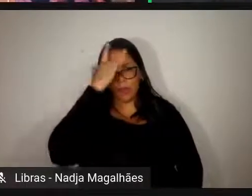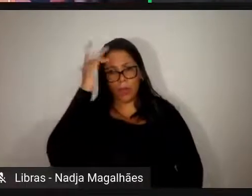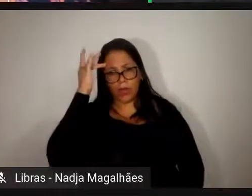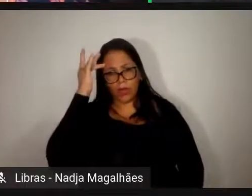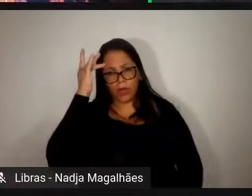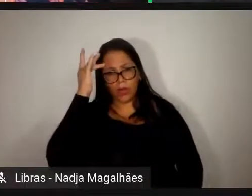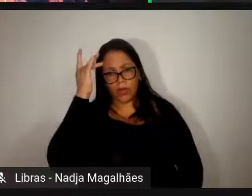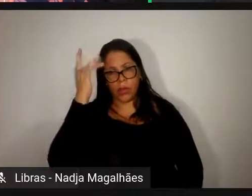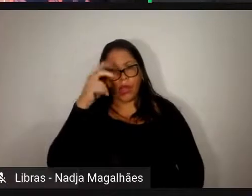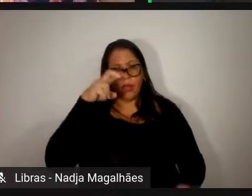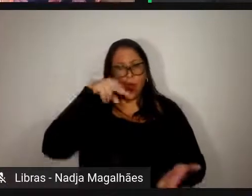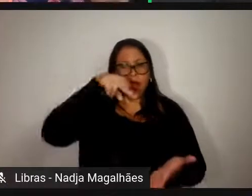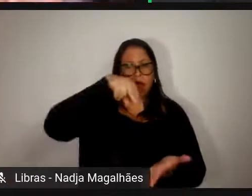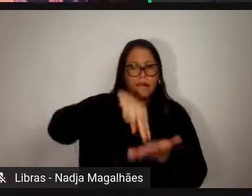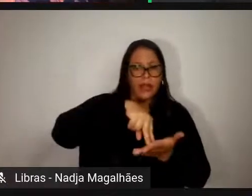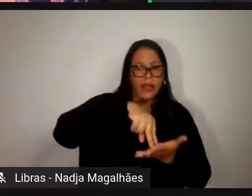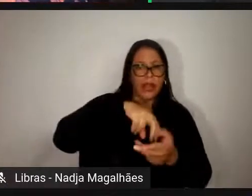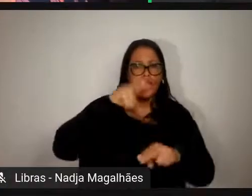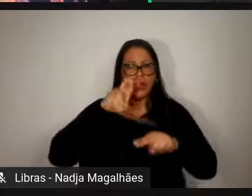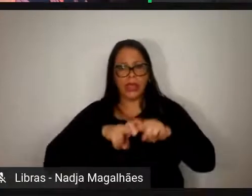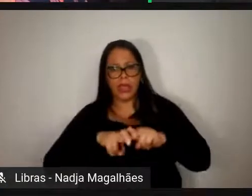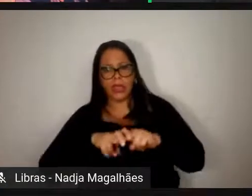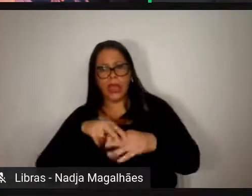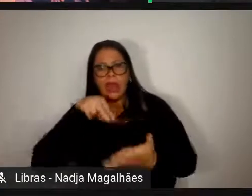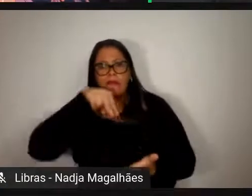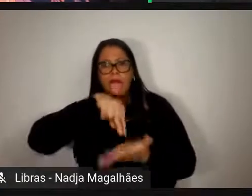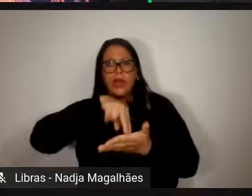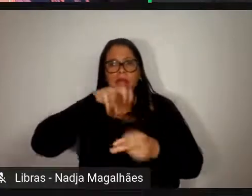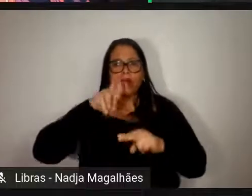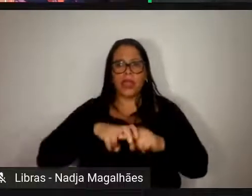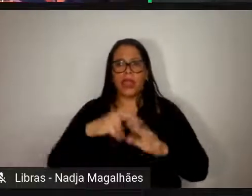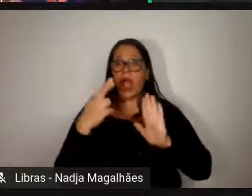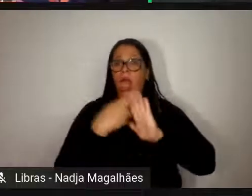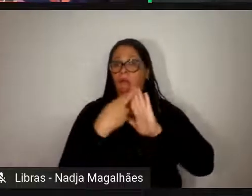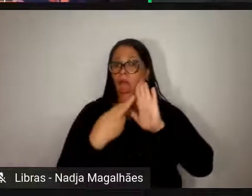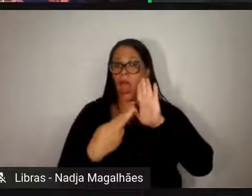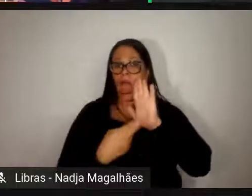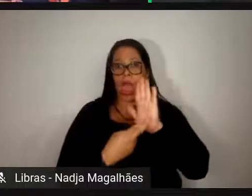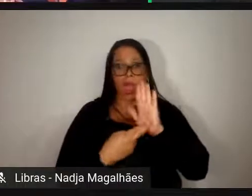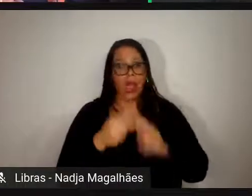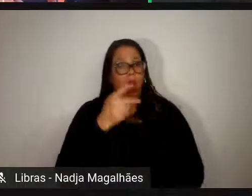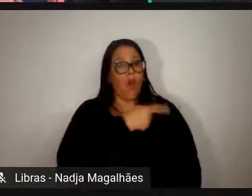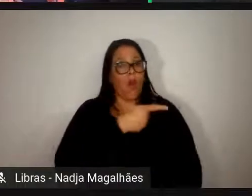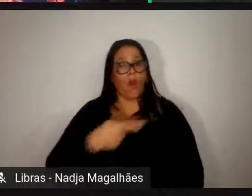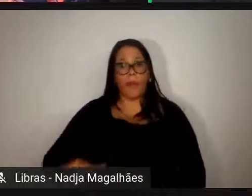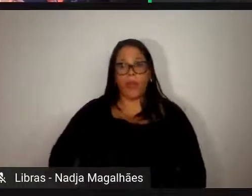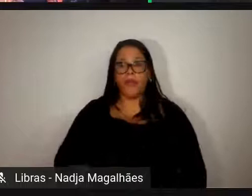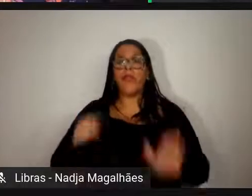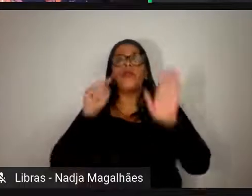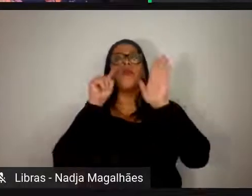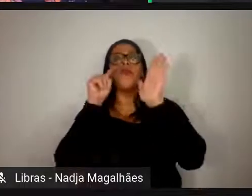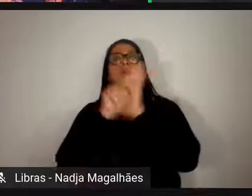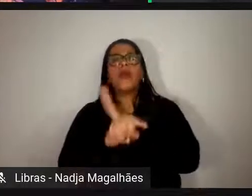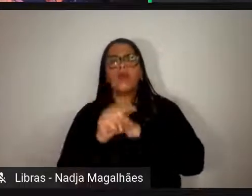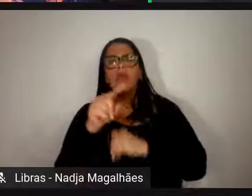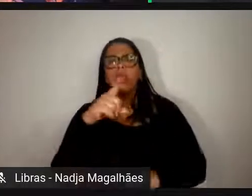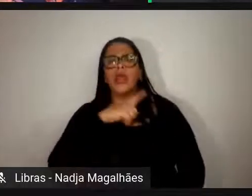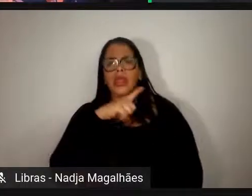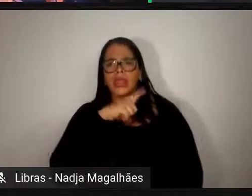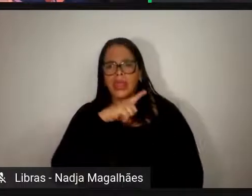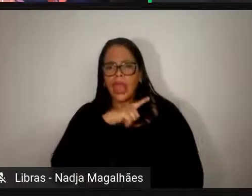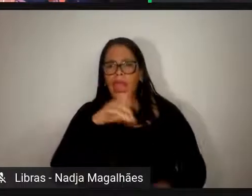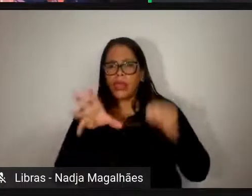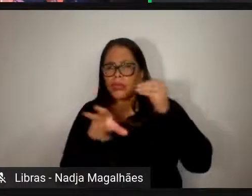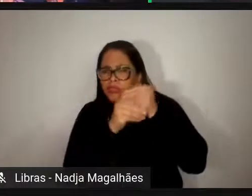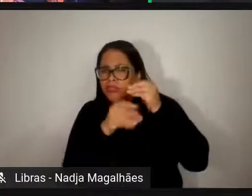levantam, elas sentam, sempre no momento em que é indicado. O presidente pergunta assim, alguém tem alguma consideração